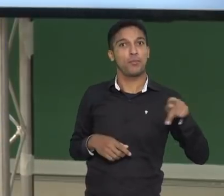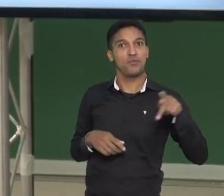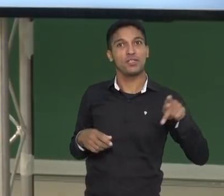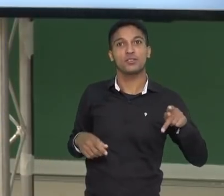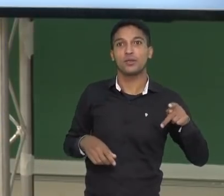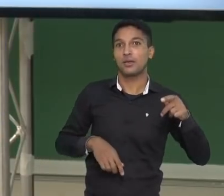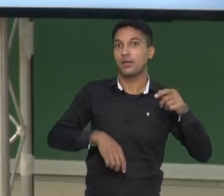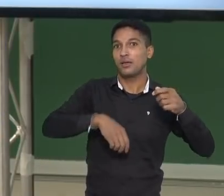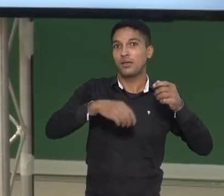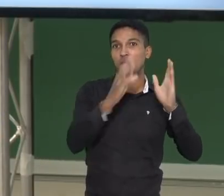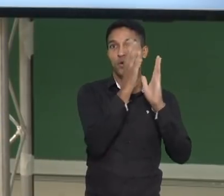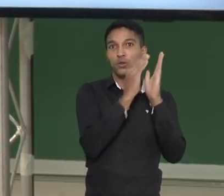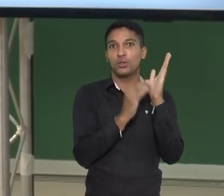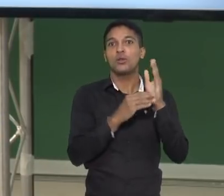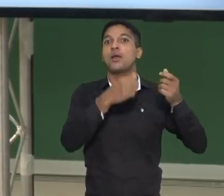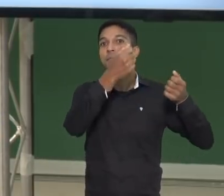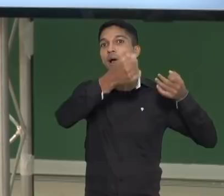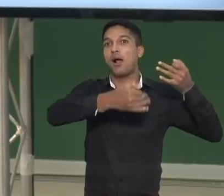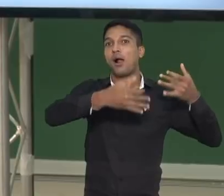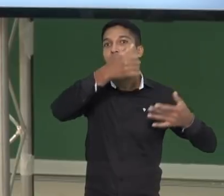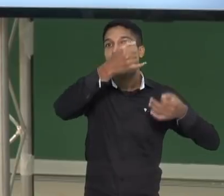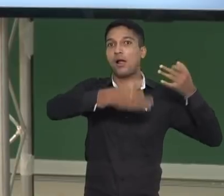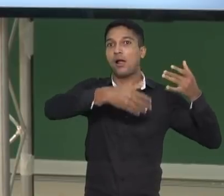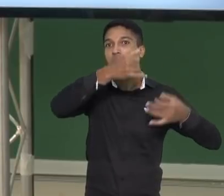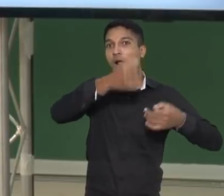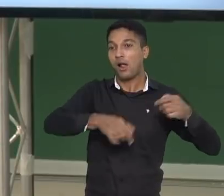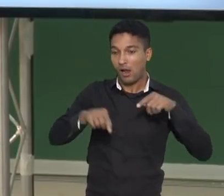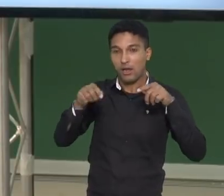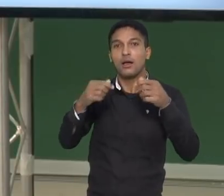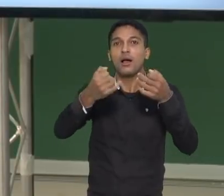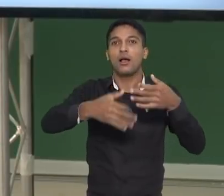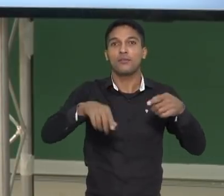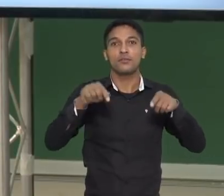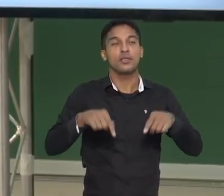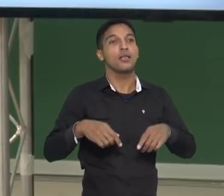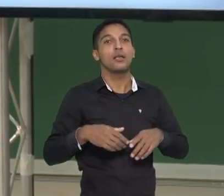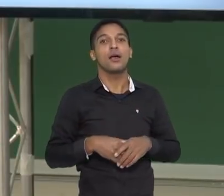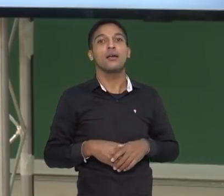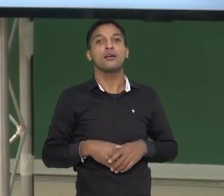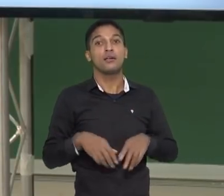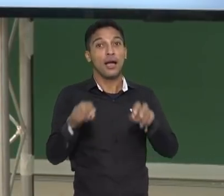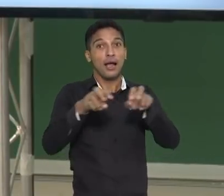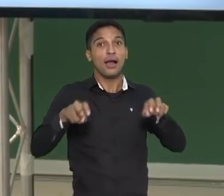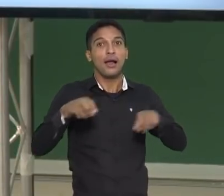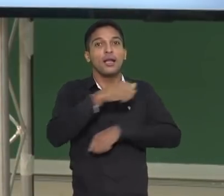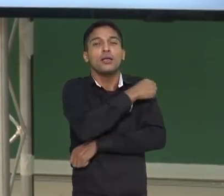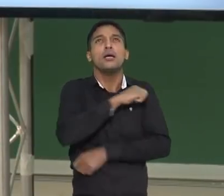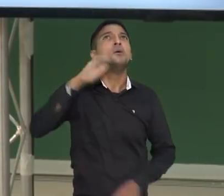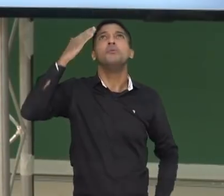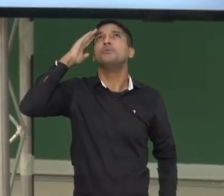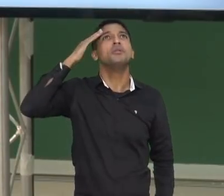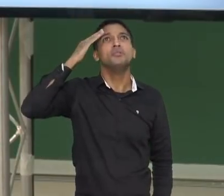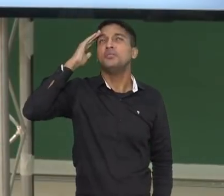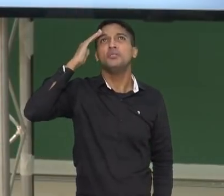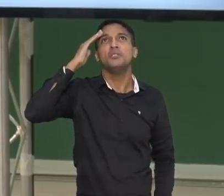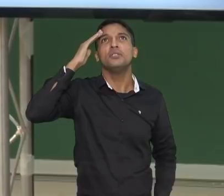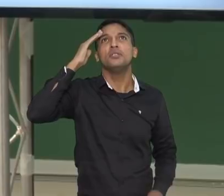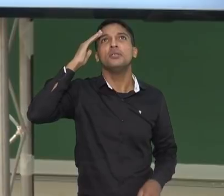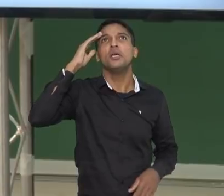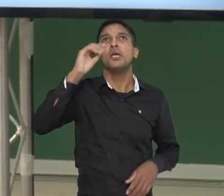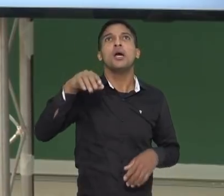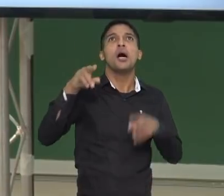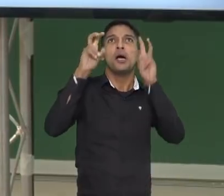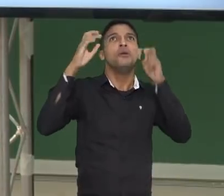explica e vocês fazem as perguntas. Vocês dizem, eu não entendi isso. Como que é isso, professora?